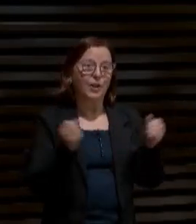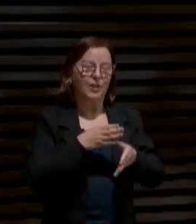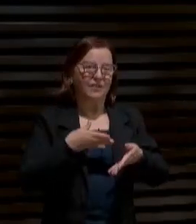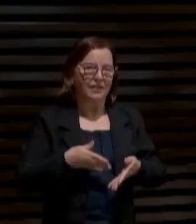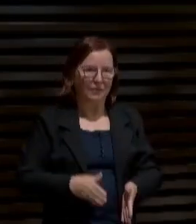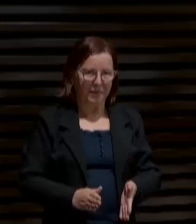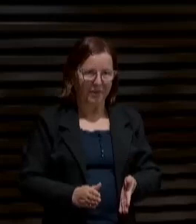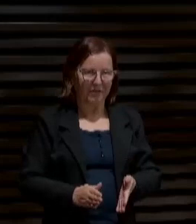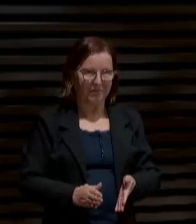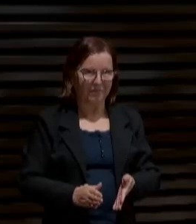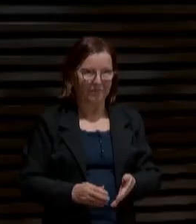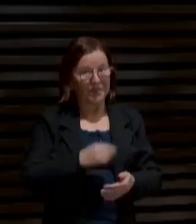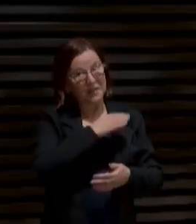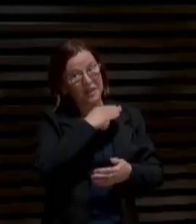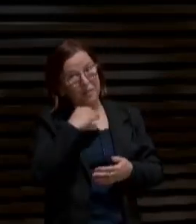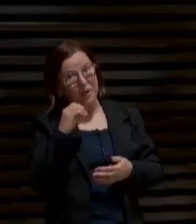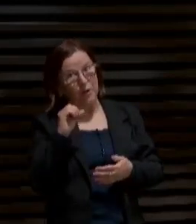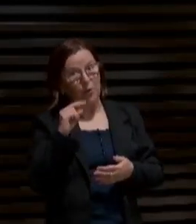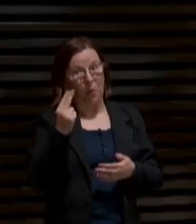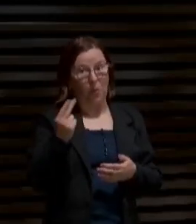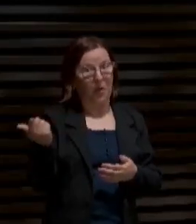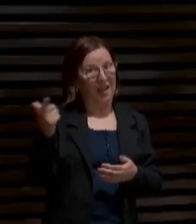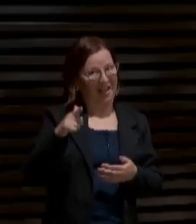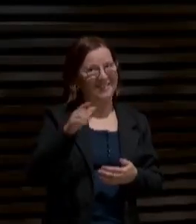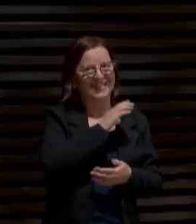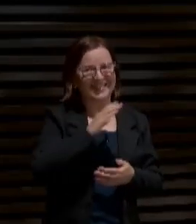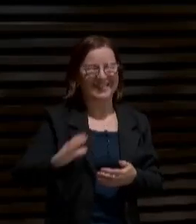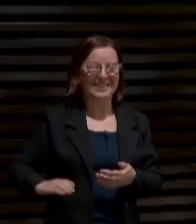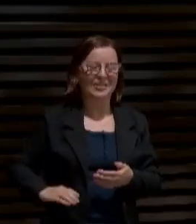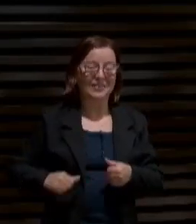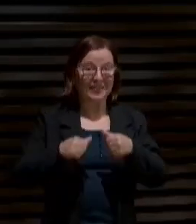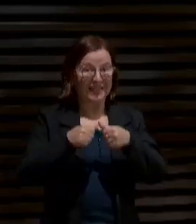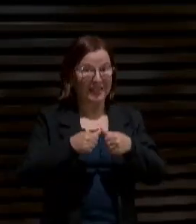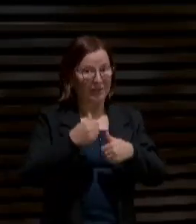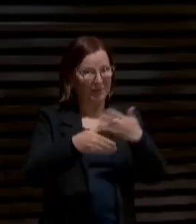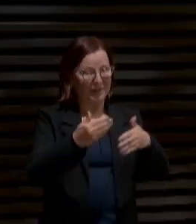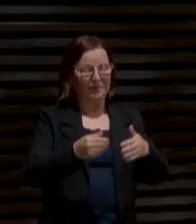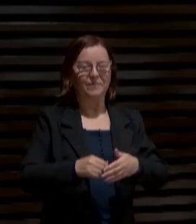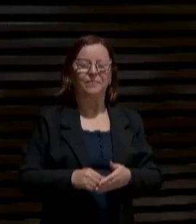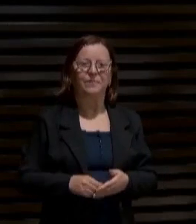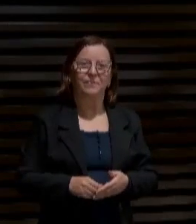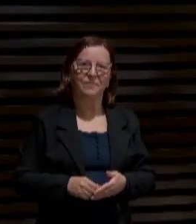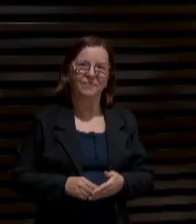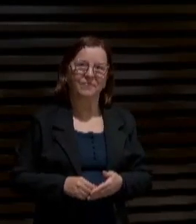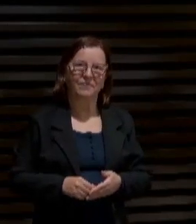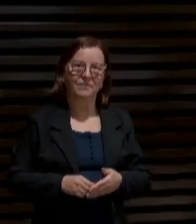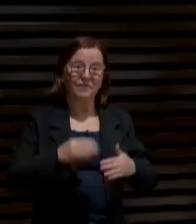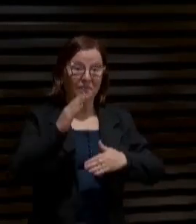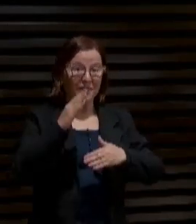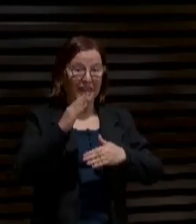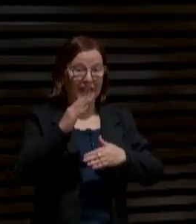Cristo então é esse processo é uma vez que a obra de Cristo foi completamente